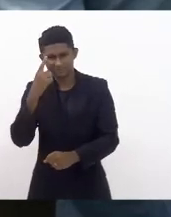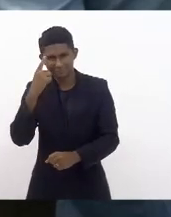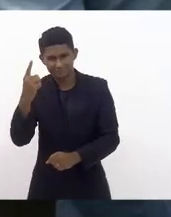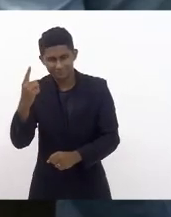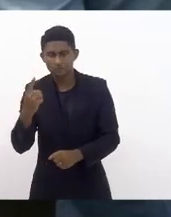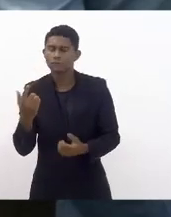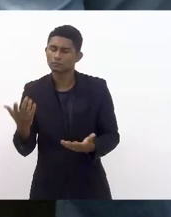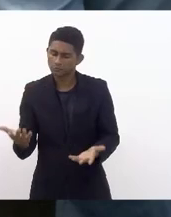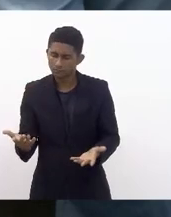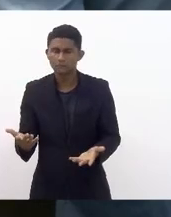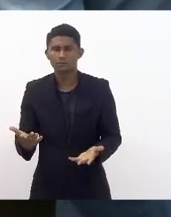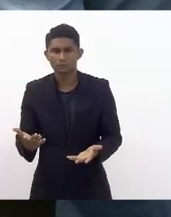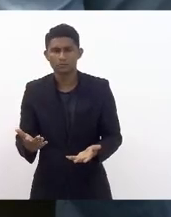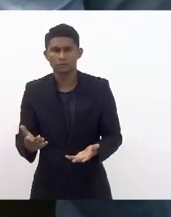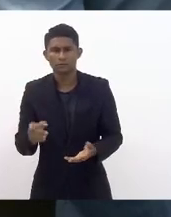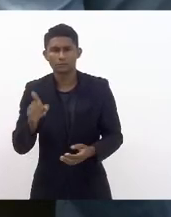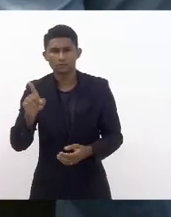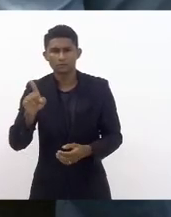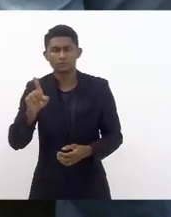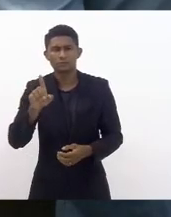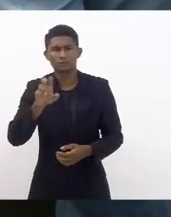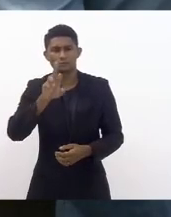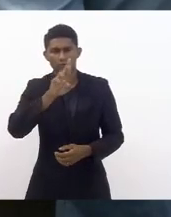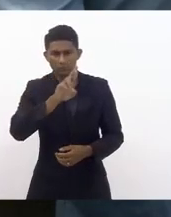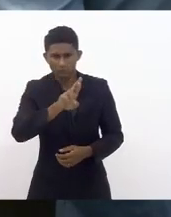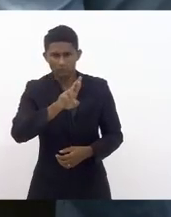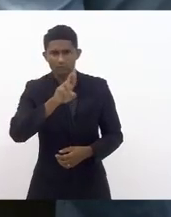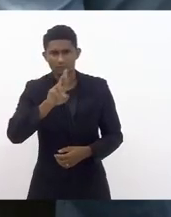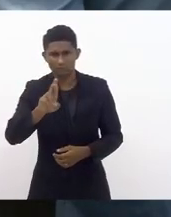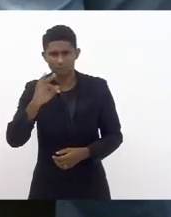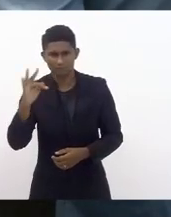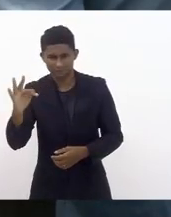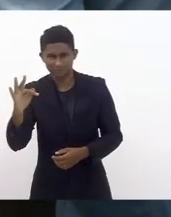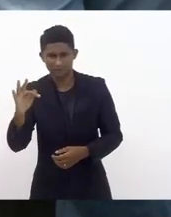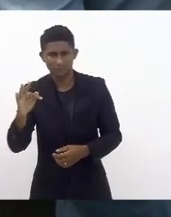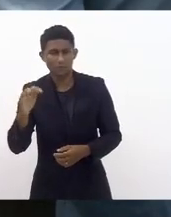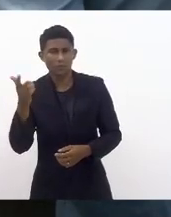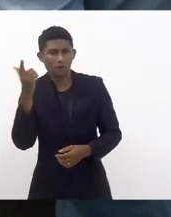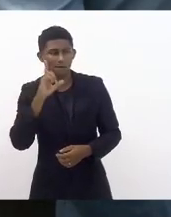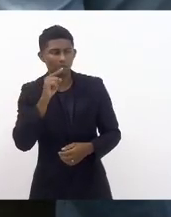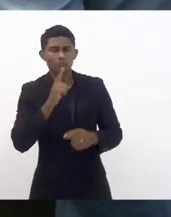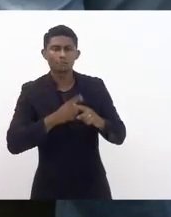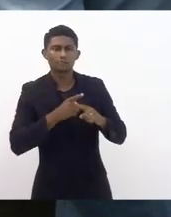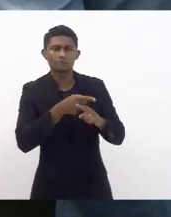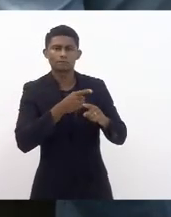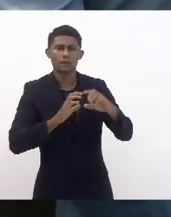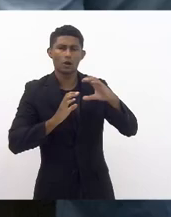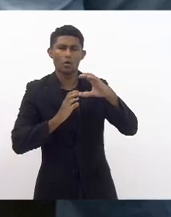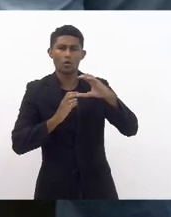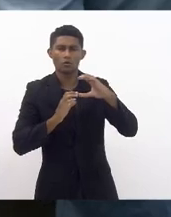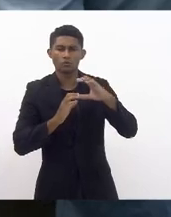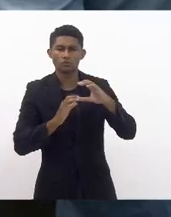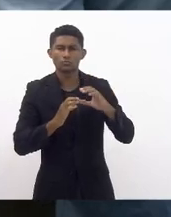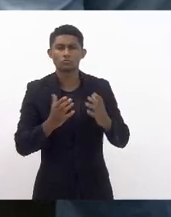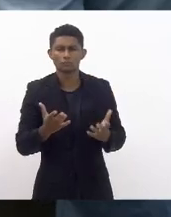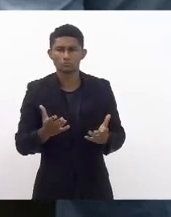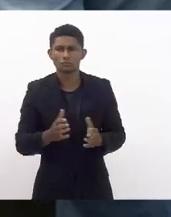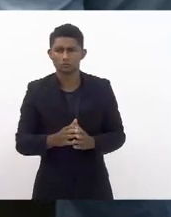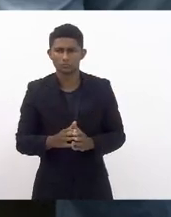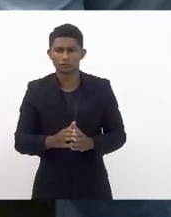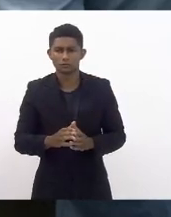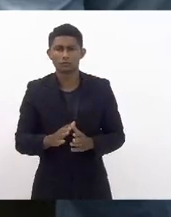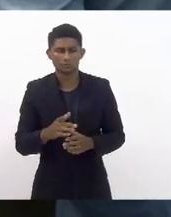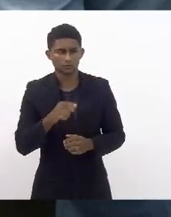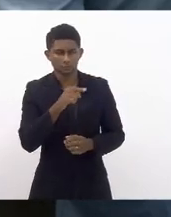presidente tinha outorgado de possibilidade, de volta ao UESO no concurso que tinha feito. Não foram completadas